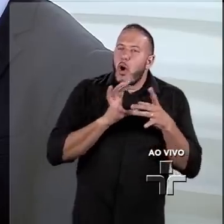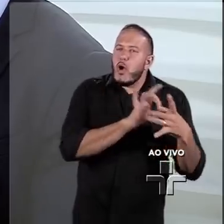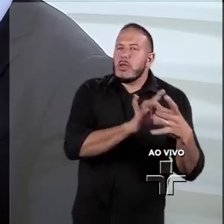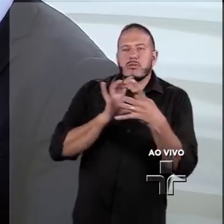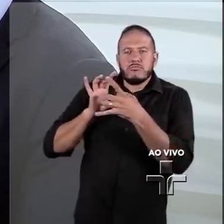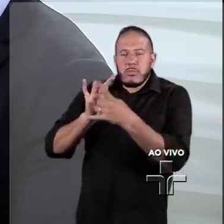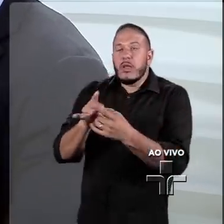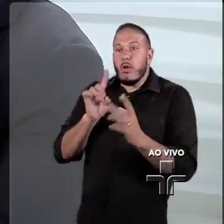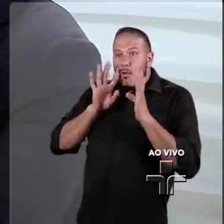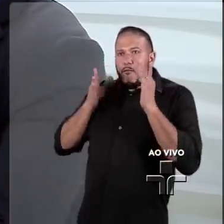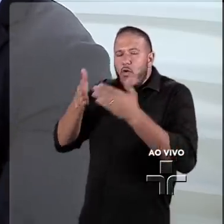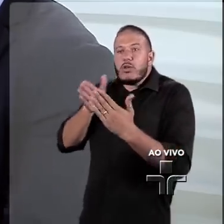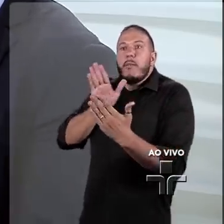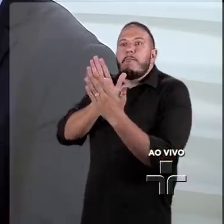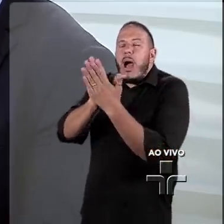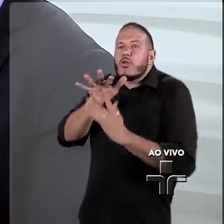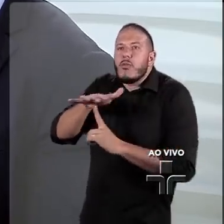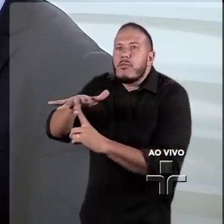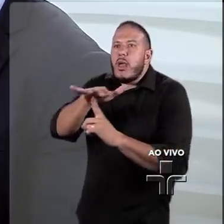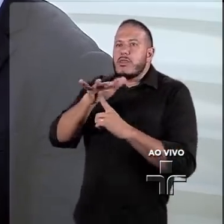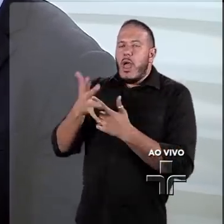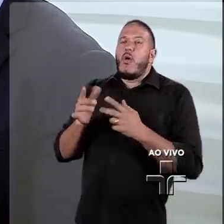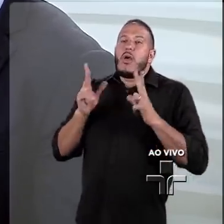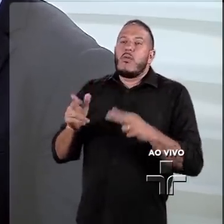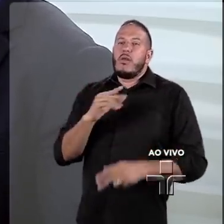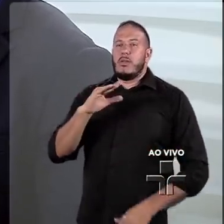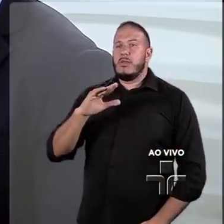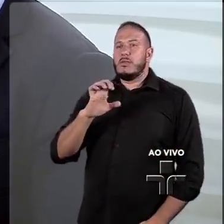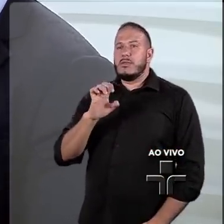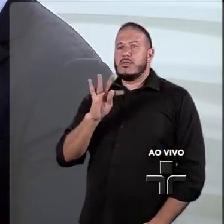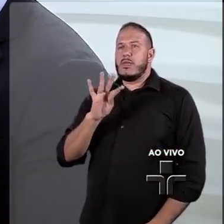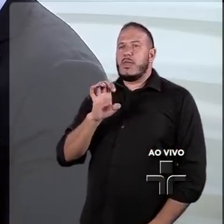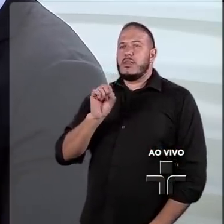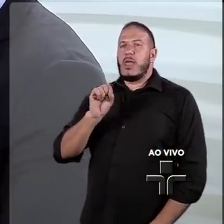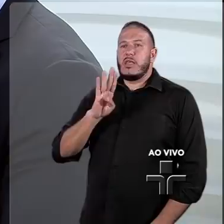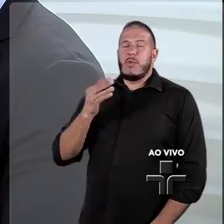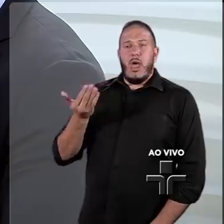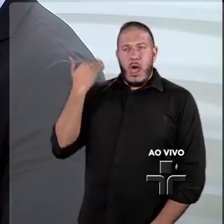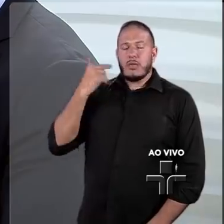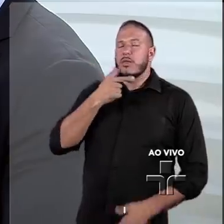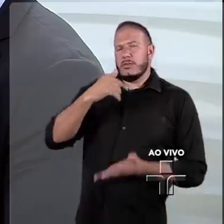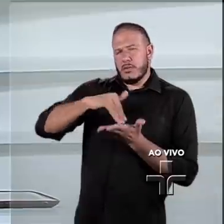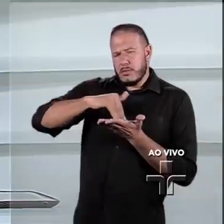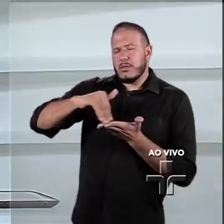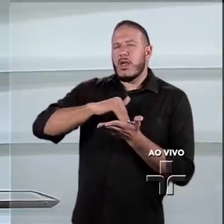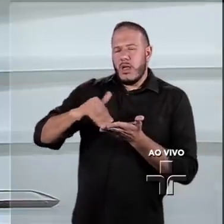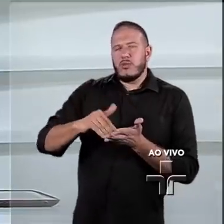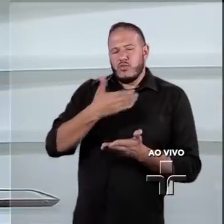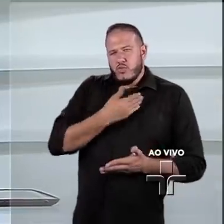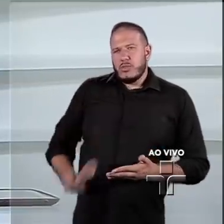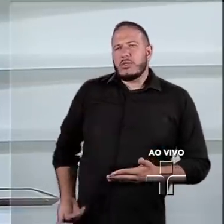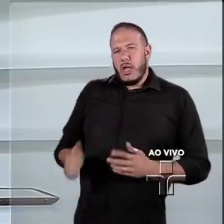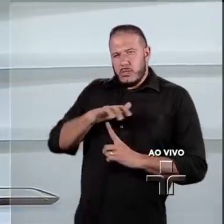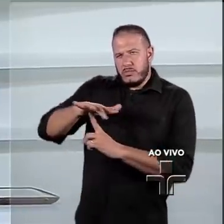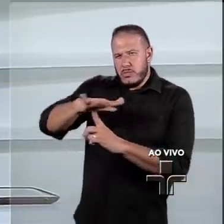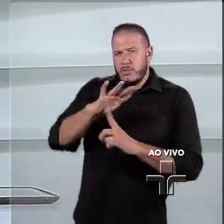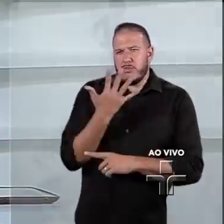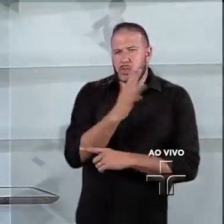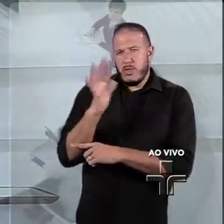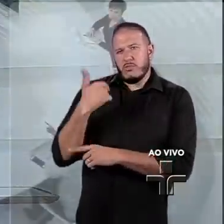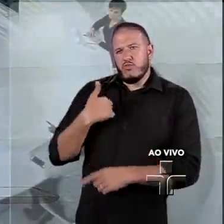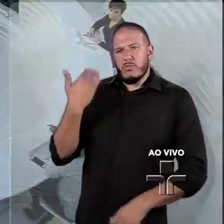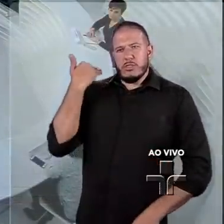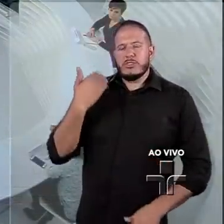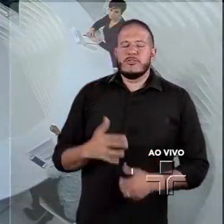no alto impacto ambiental. É assim que a gente fez na CETESB, por exemplo, no período que eu fui secretário de Estado do Meio Ambiente. A Débora tem entrevista.